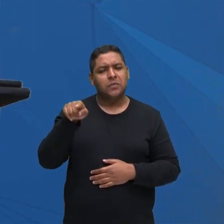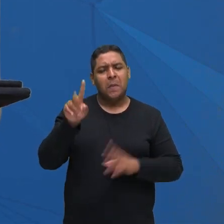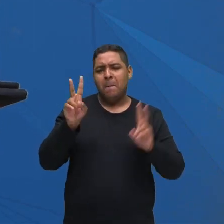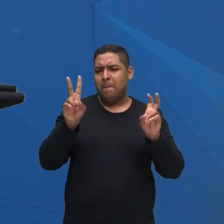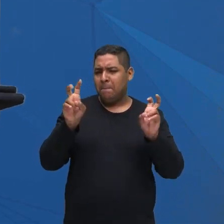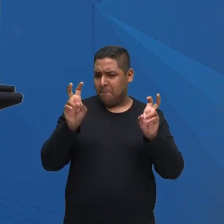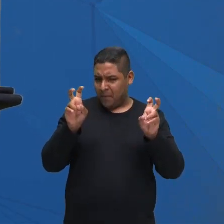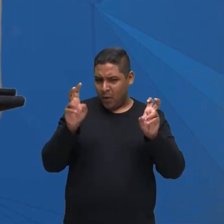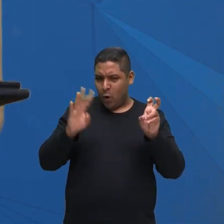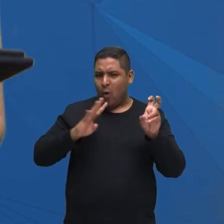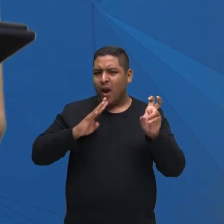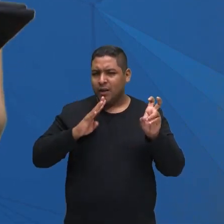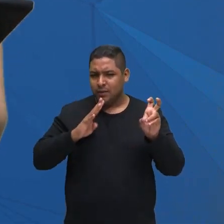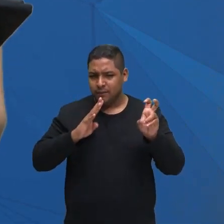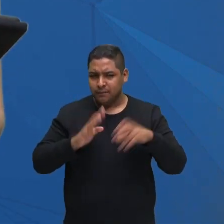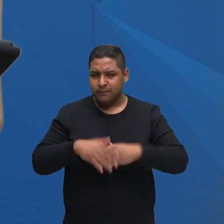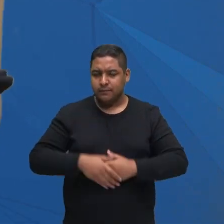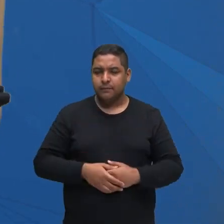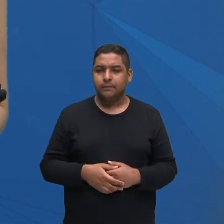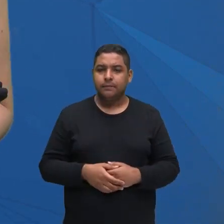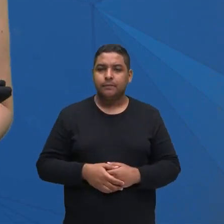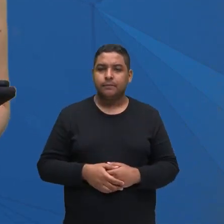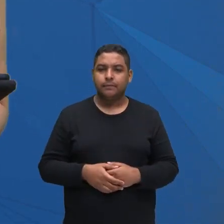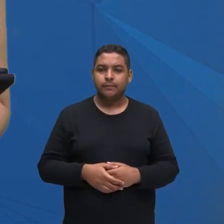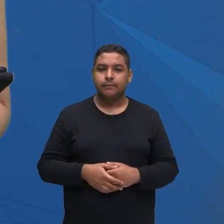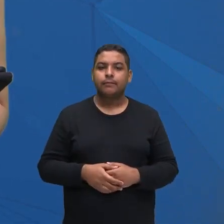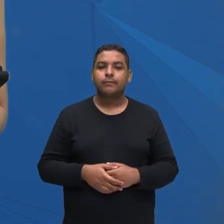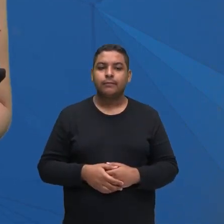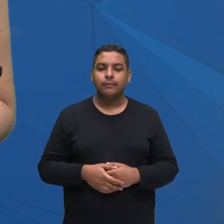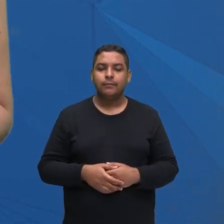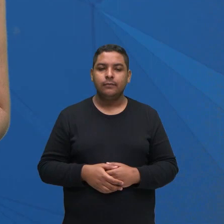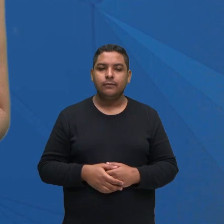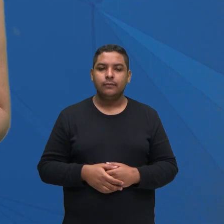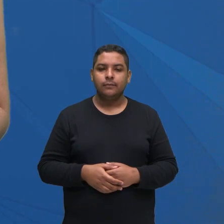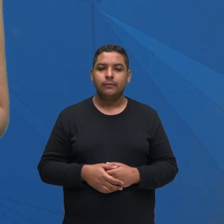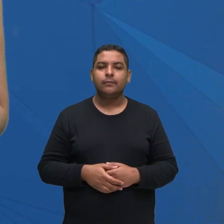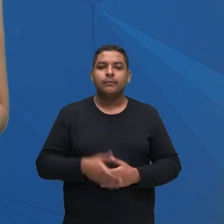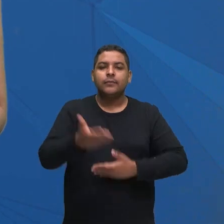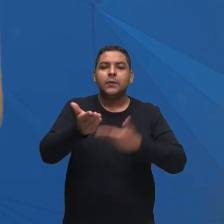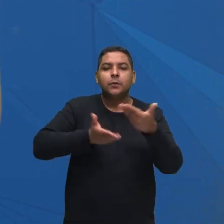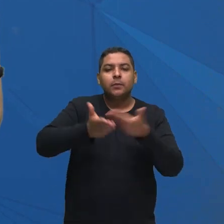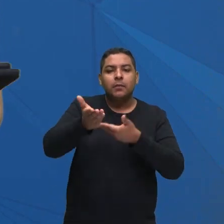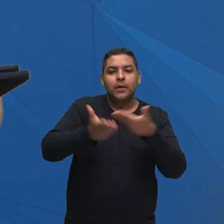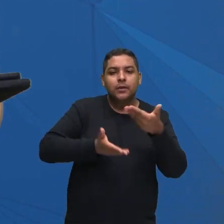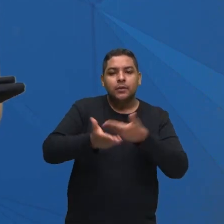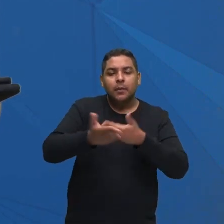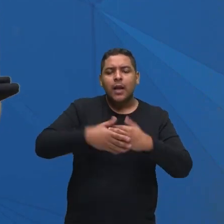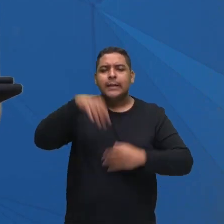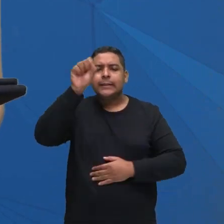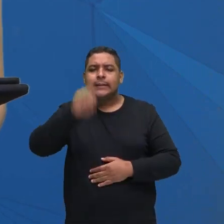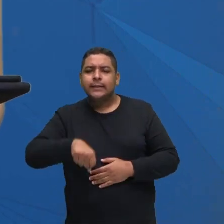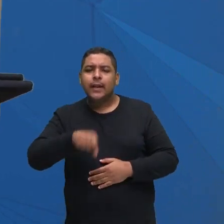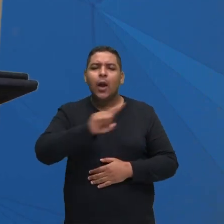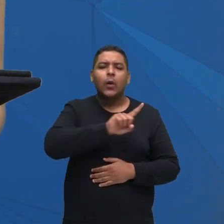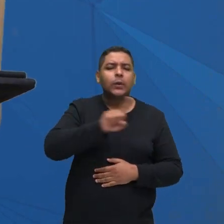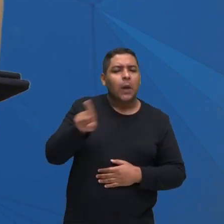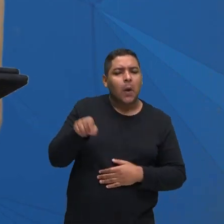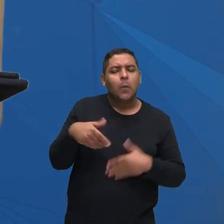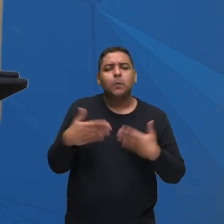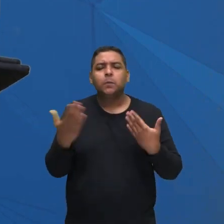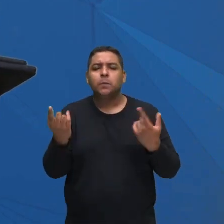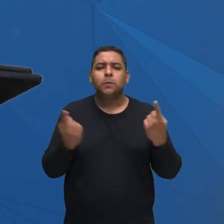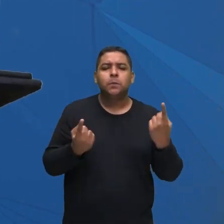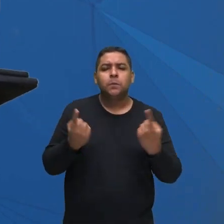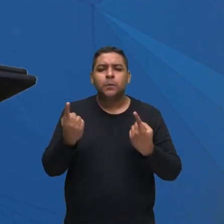não. Vamos verificar. Pergunta na tela. Vamos participar. Sim ou não? Será que a gente vai